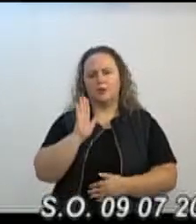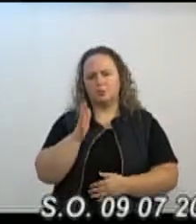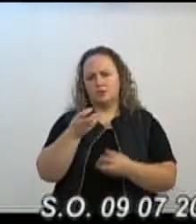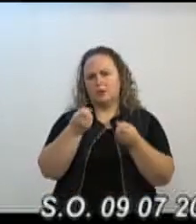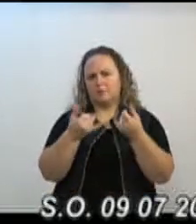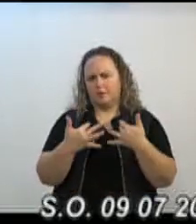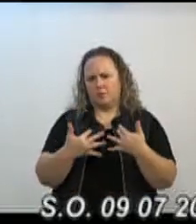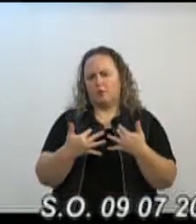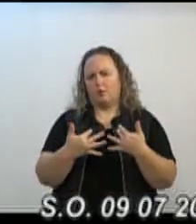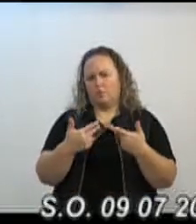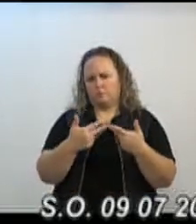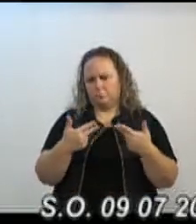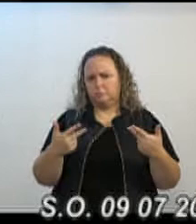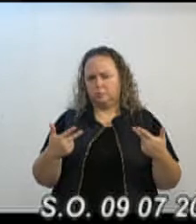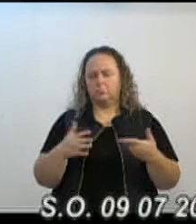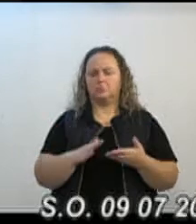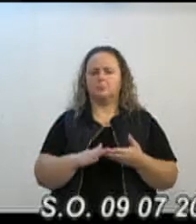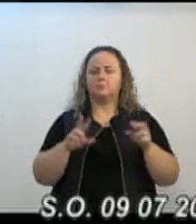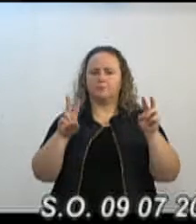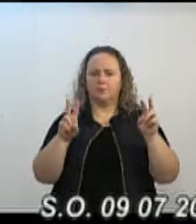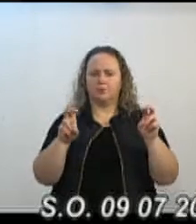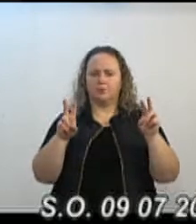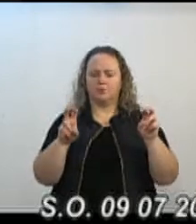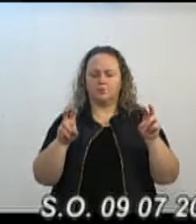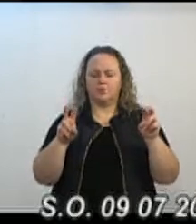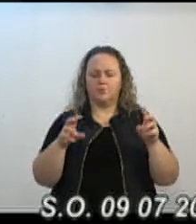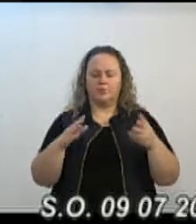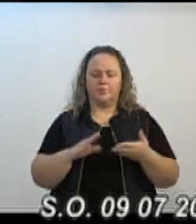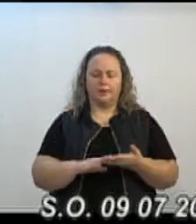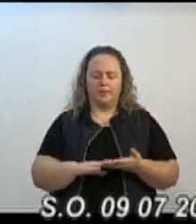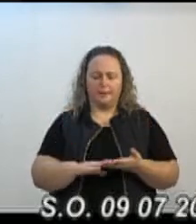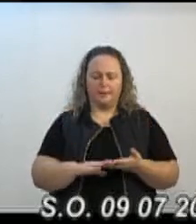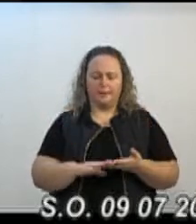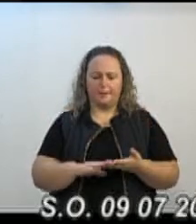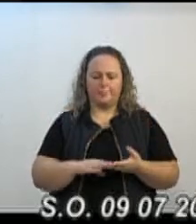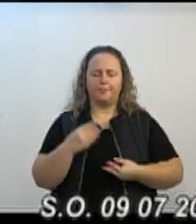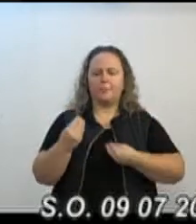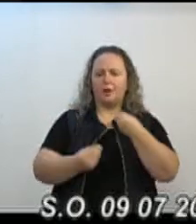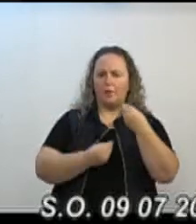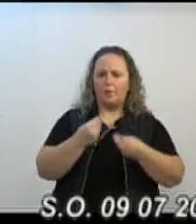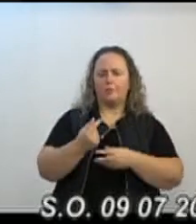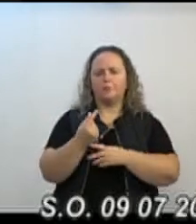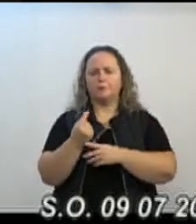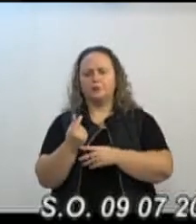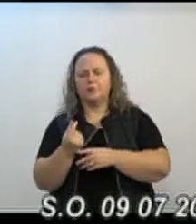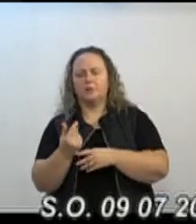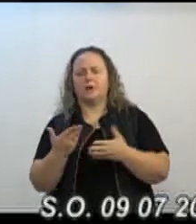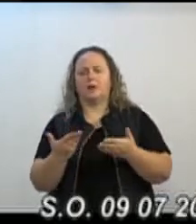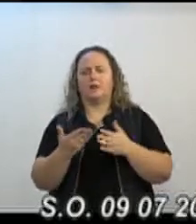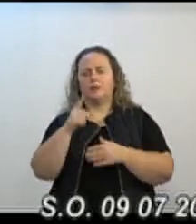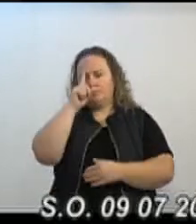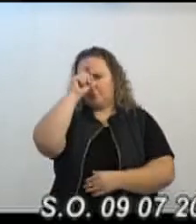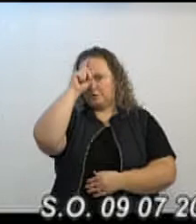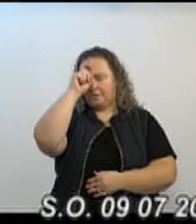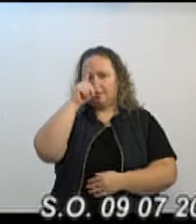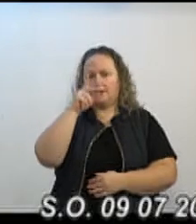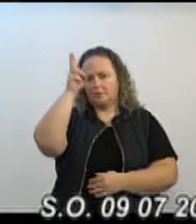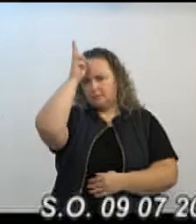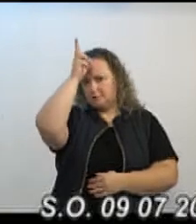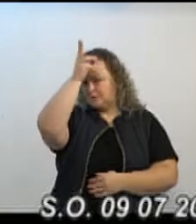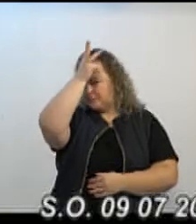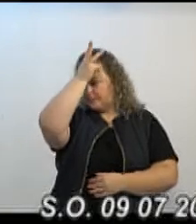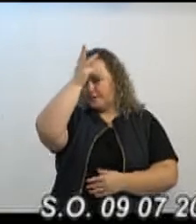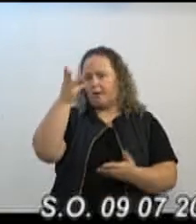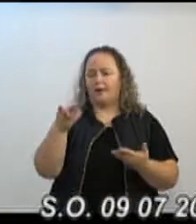forma a somar, sobre a solenidade dos recursos do Hospital Santa Isabel e Santo